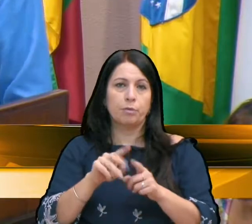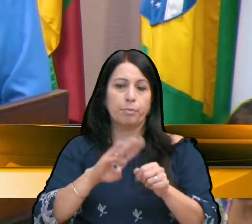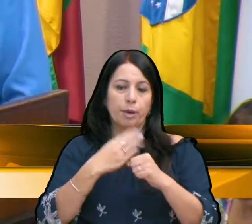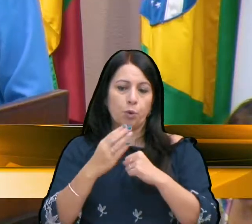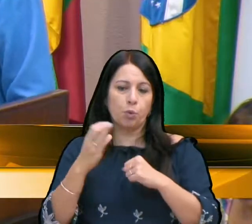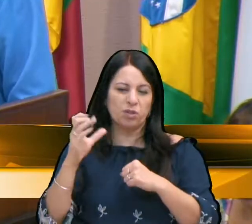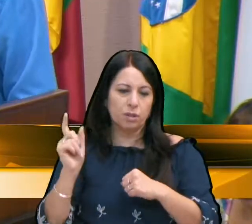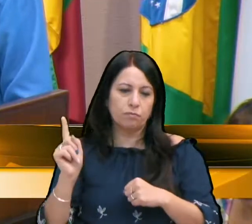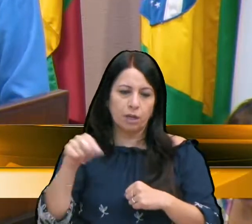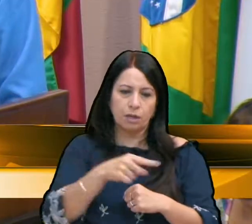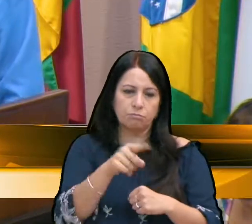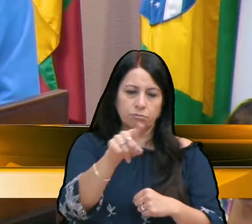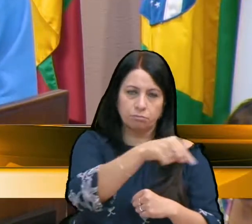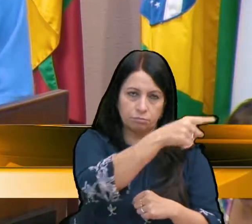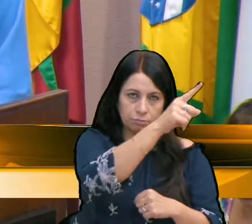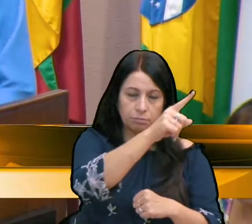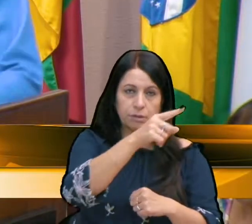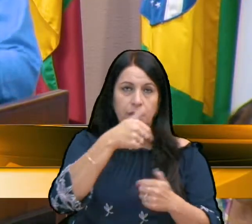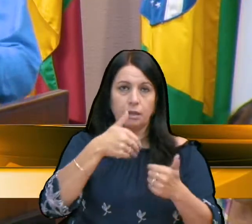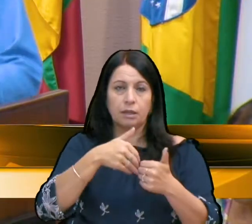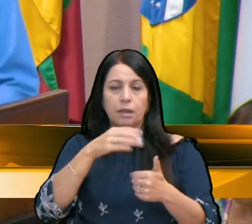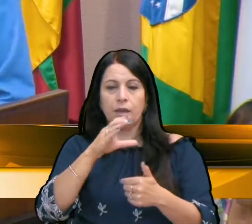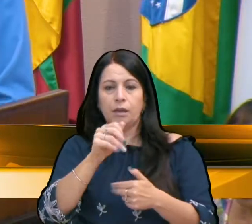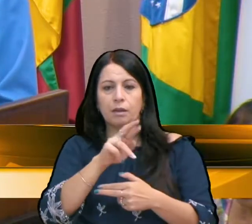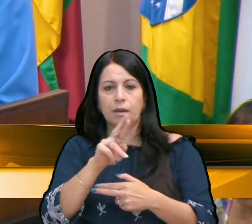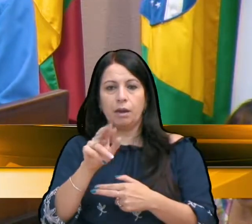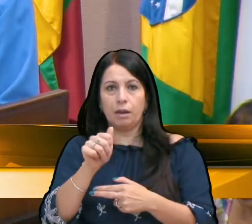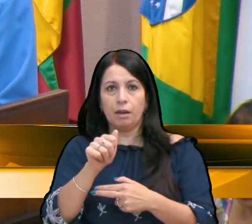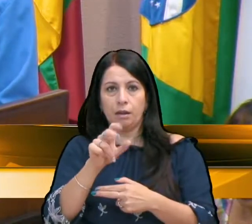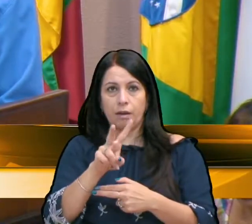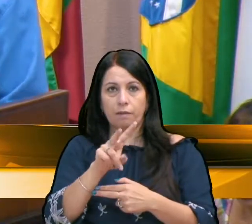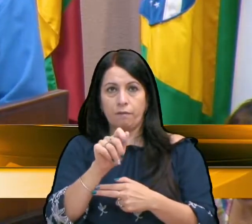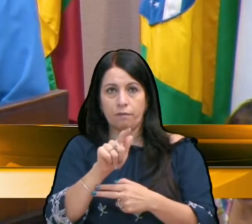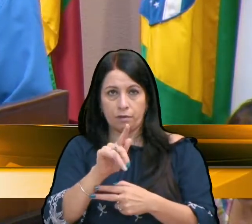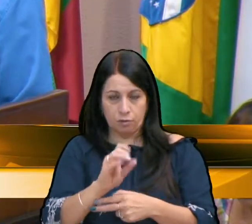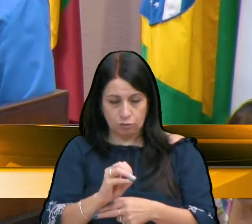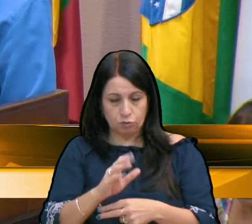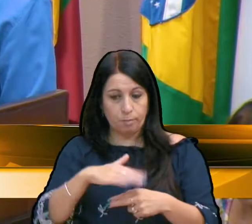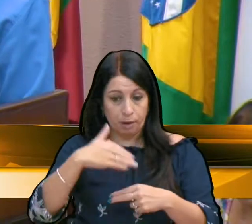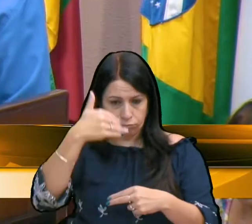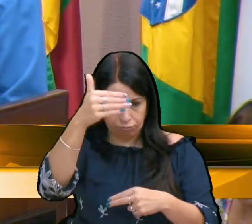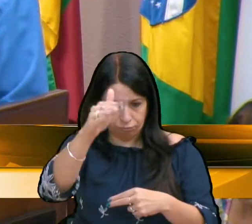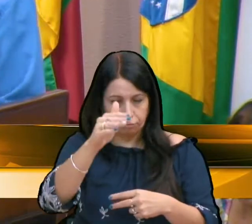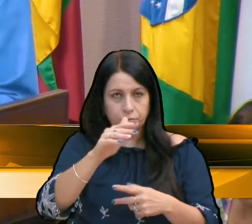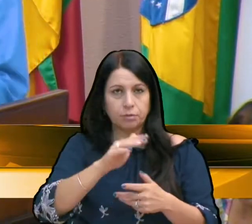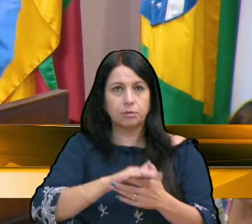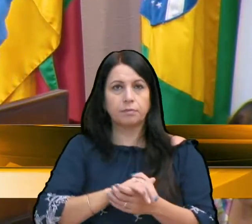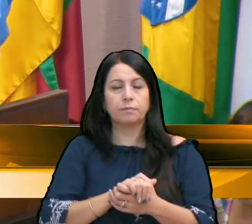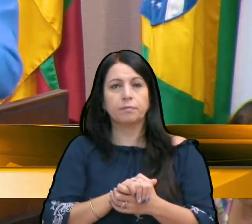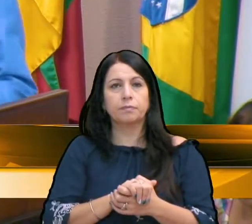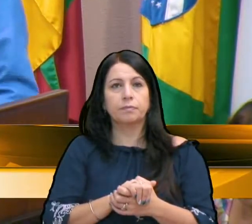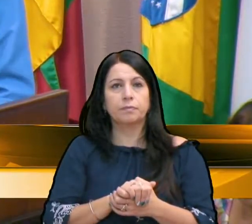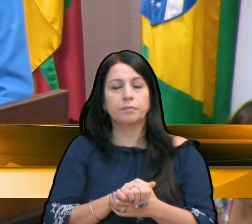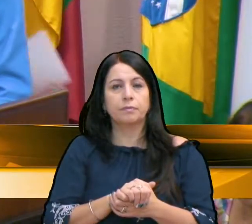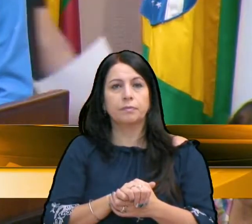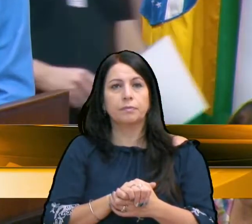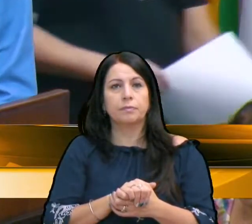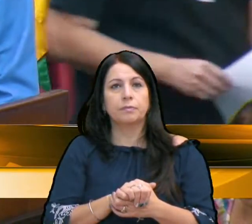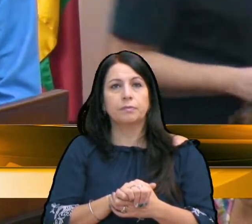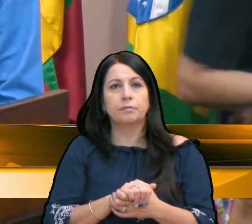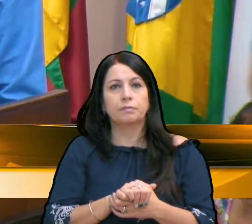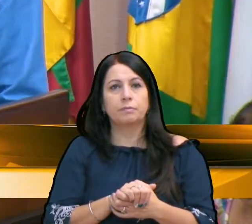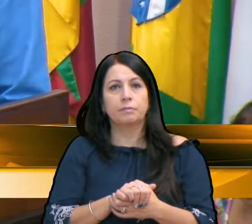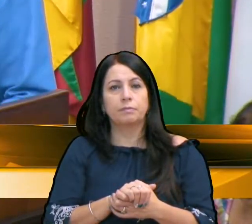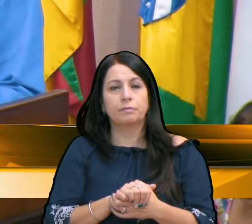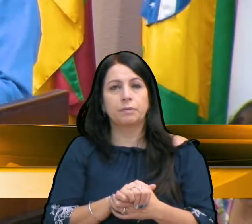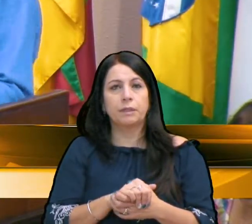para Santa Luz Piaí. Então até Caravaggio, adiante, inclusive passando de Caravaggio, quem